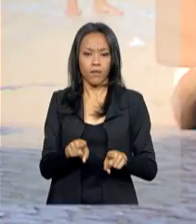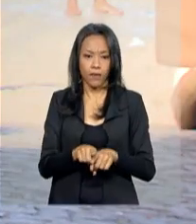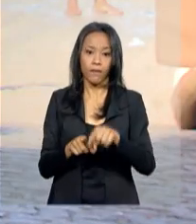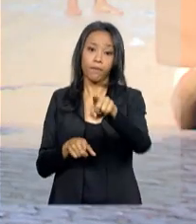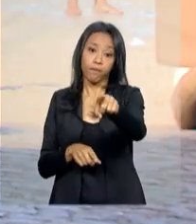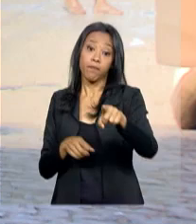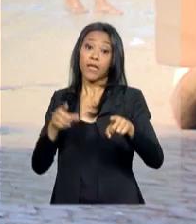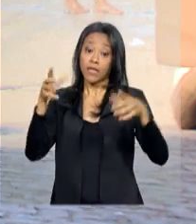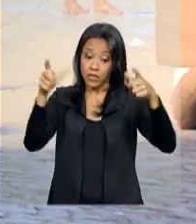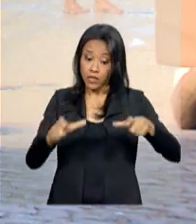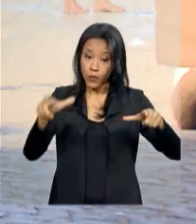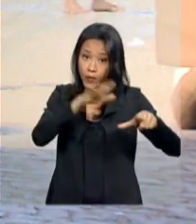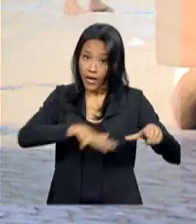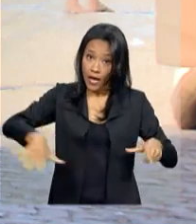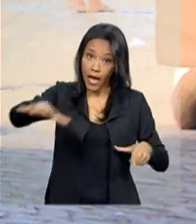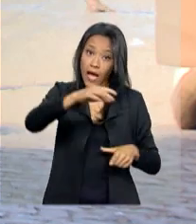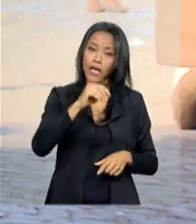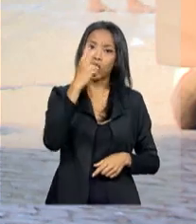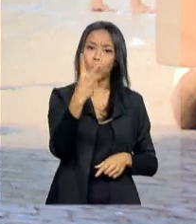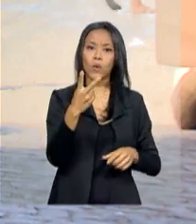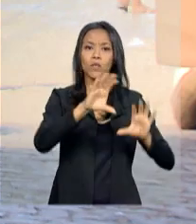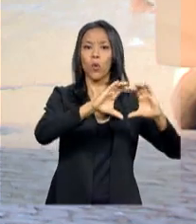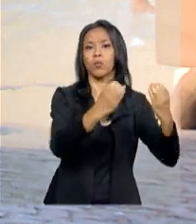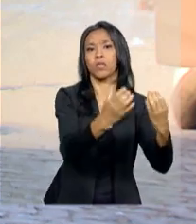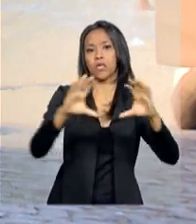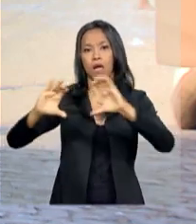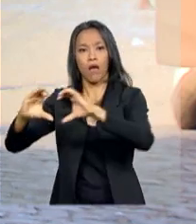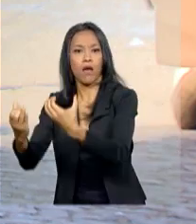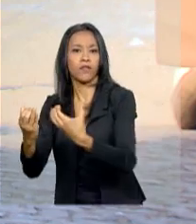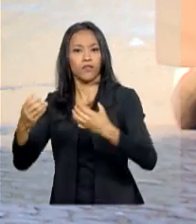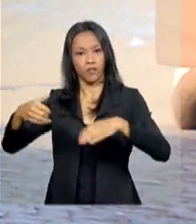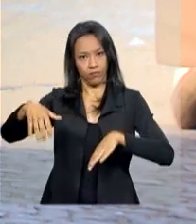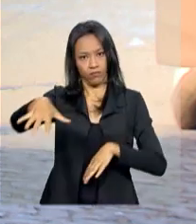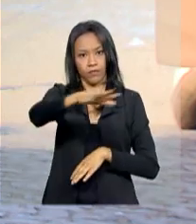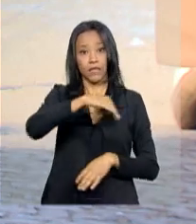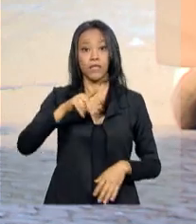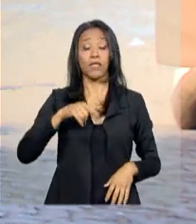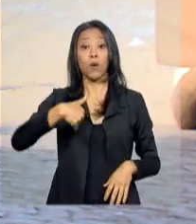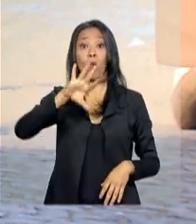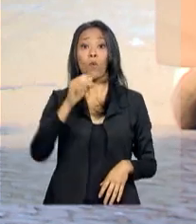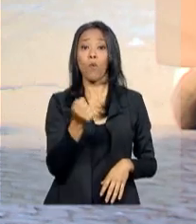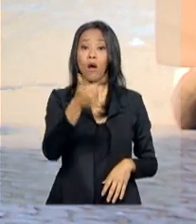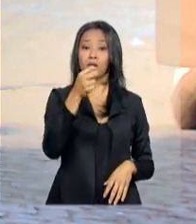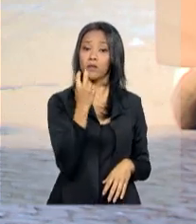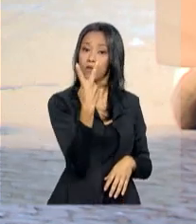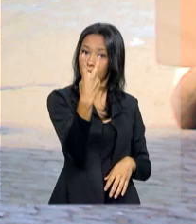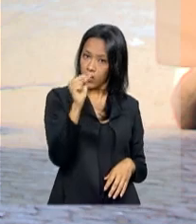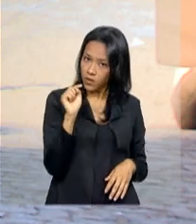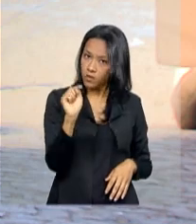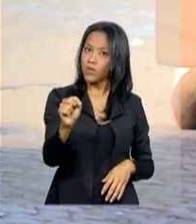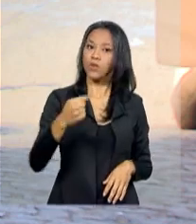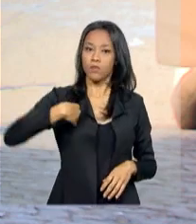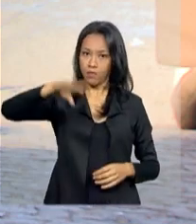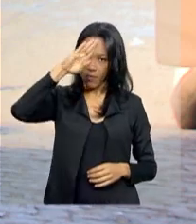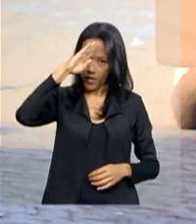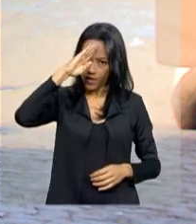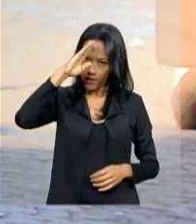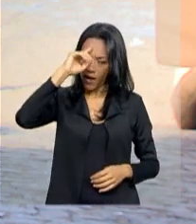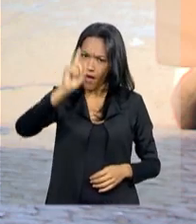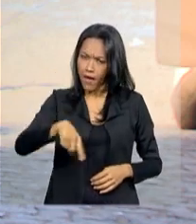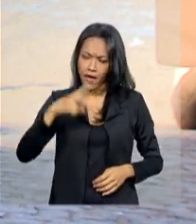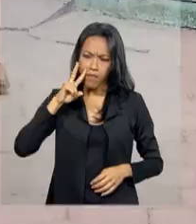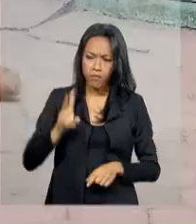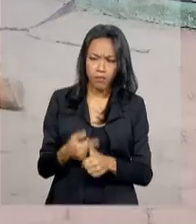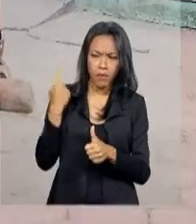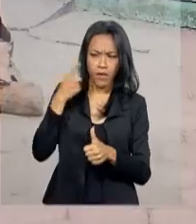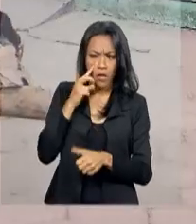comunidades Babilônia e Chapéu Mangueira conta com quase 2 mil militares. É feito o cerco da comunidade, a estabilização